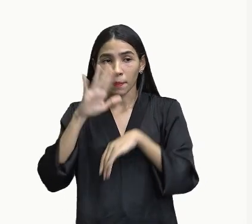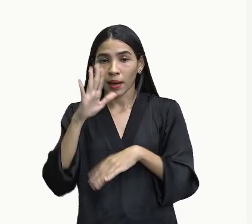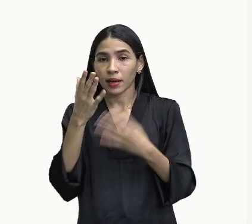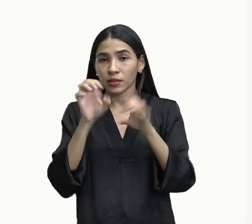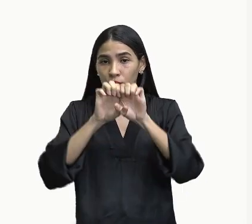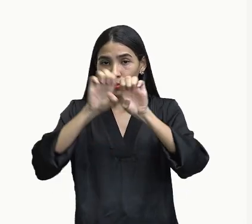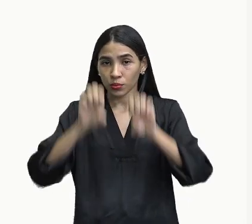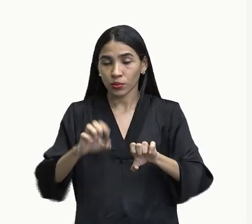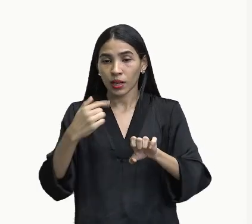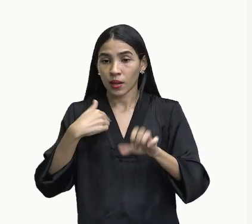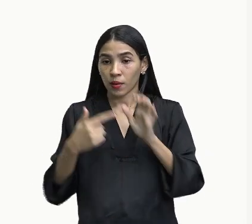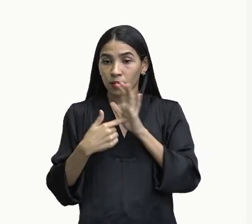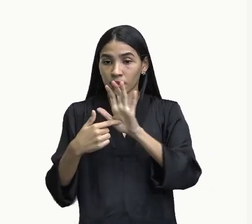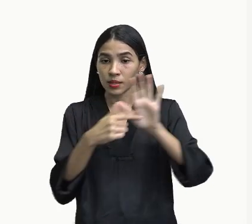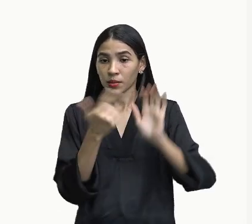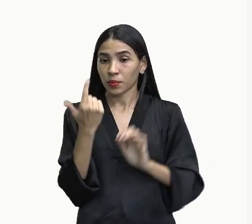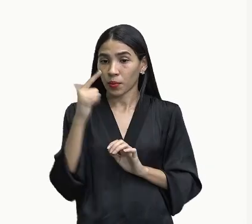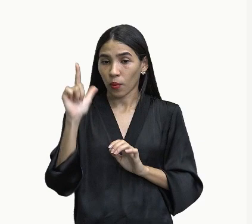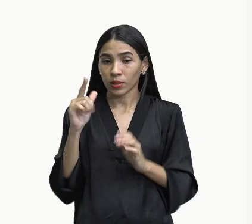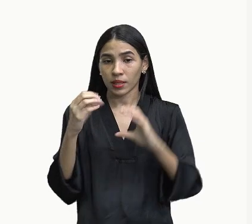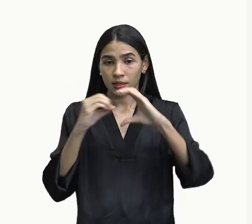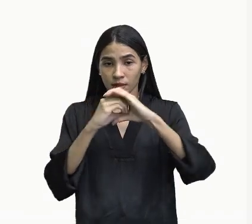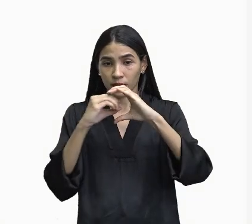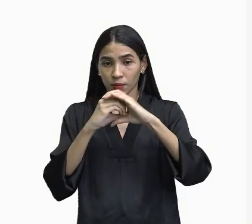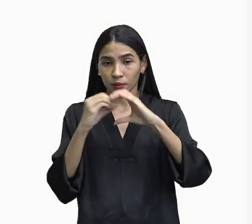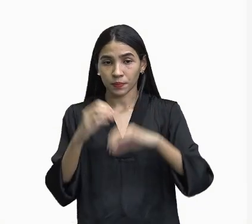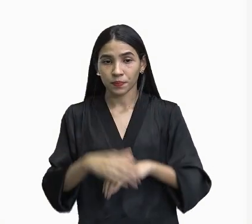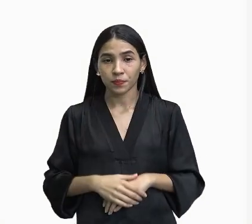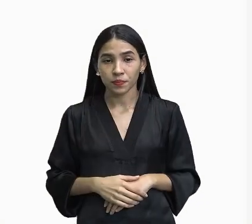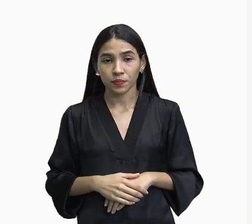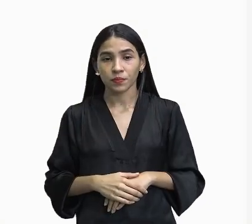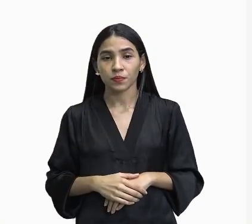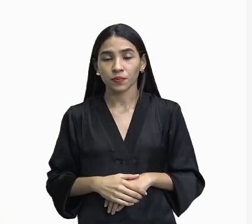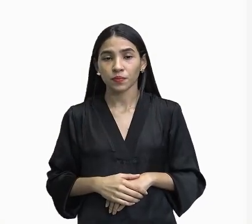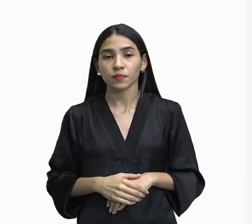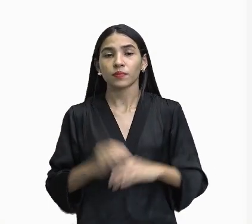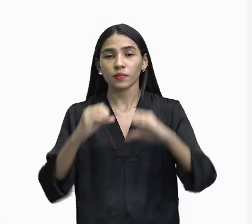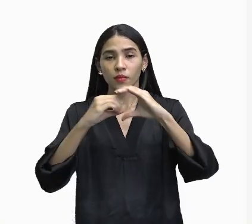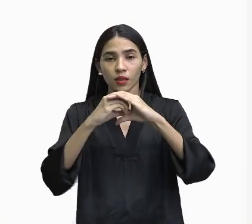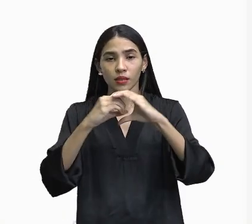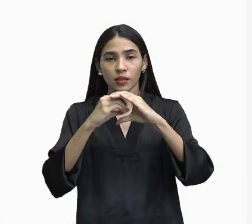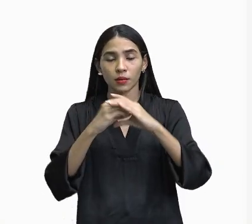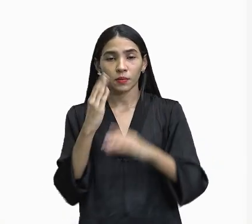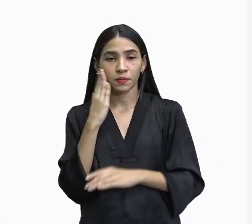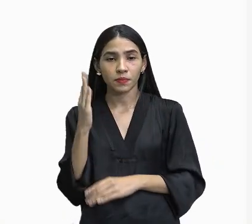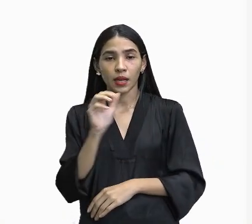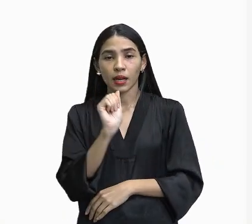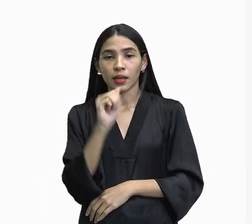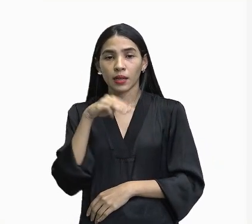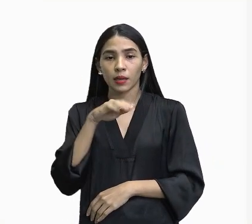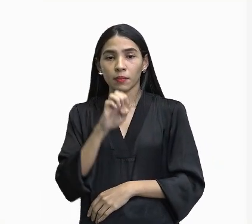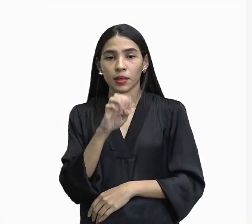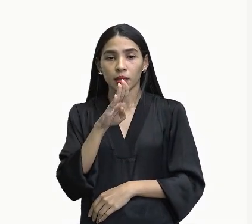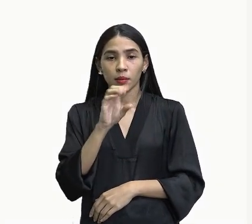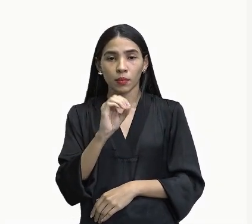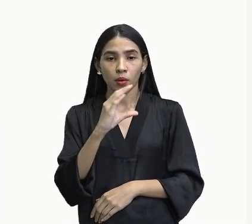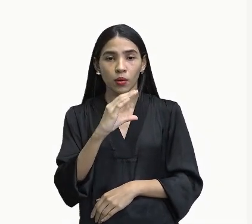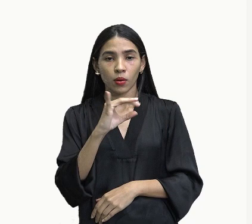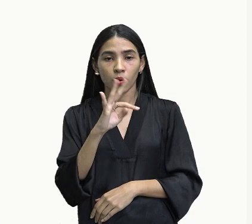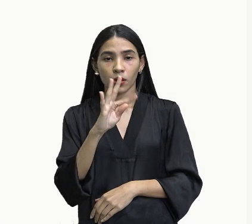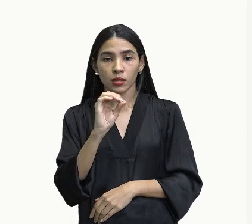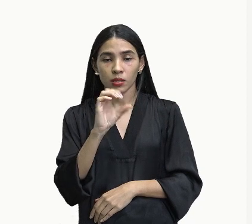eu apresento uma outra célula. Essa célula é chamada de